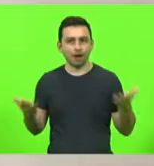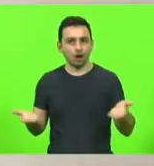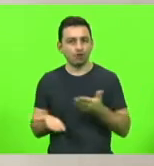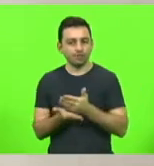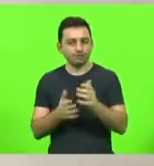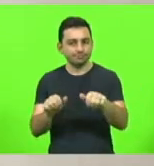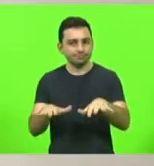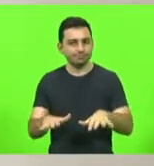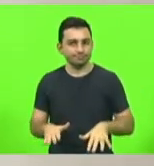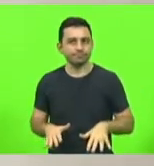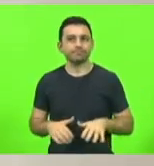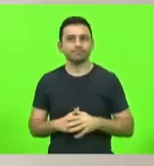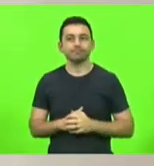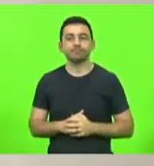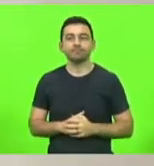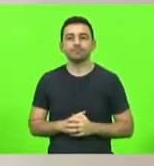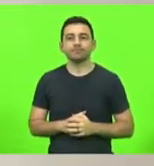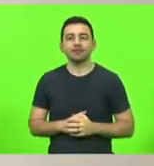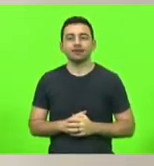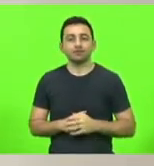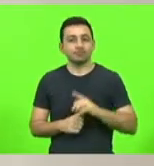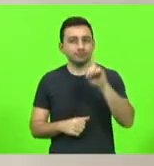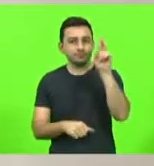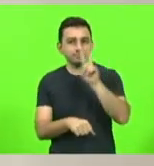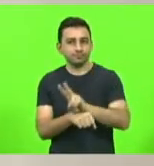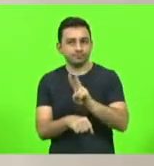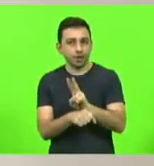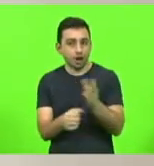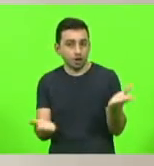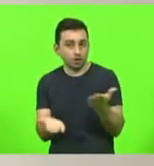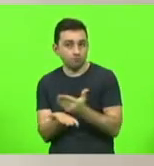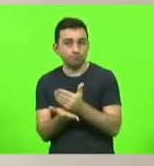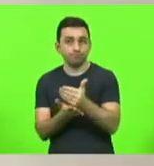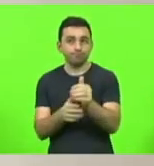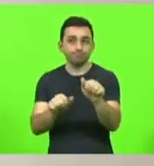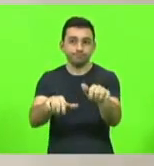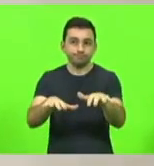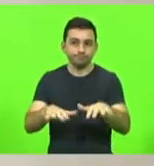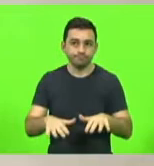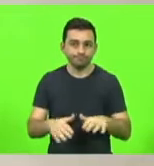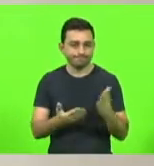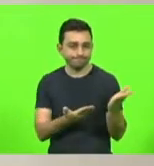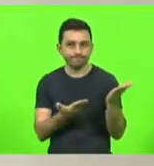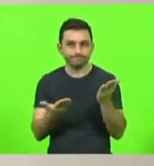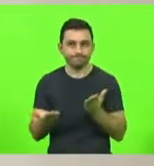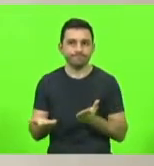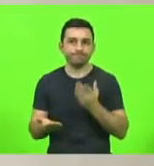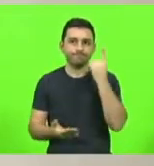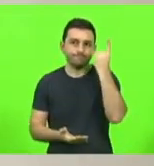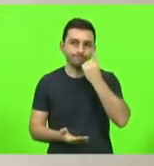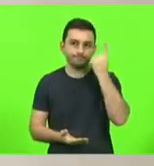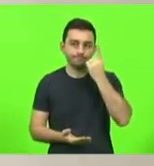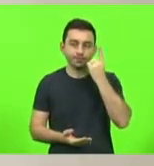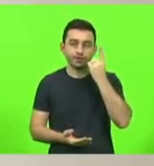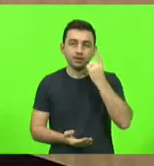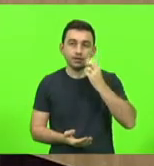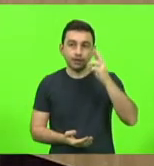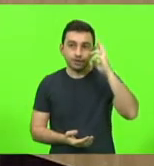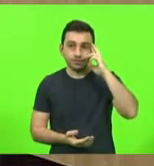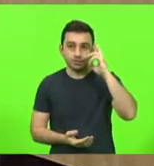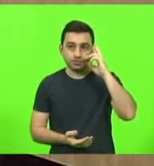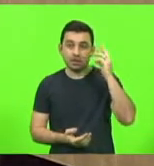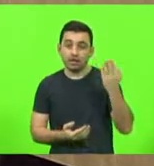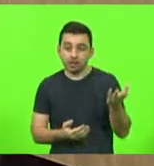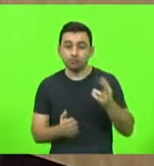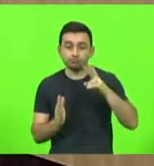trabalho. Sobre a proteção de Deus, declaro aberta a presente sessão. Eu convido o deputado Ricardo Alba que proceda à